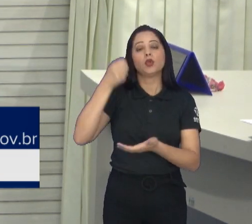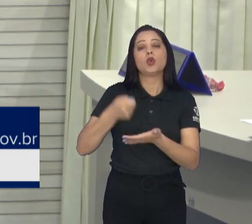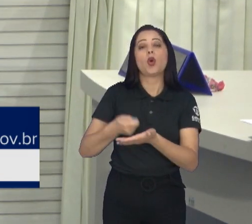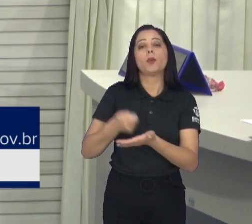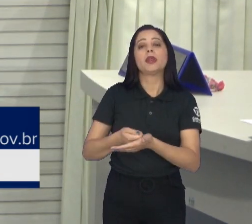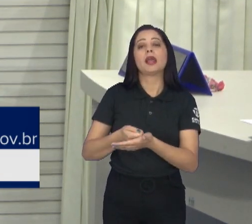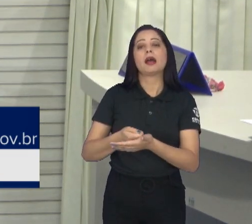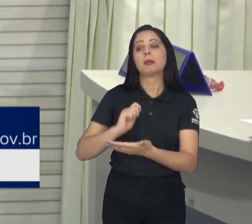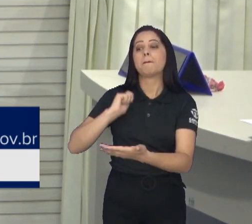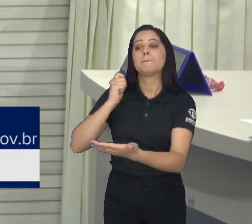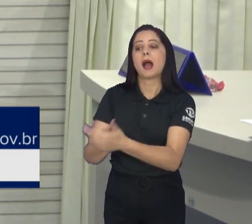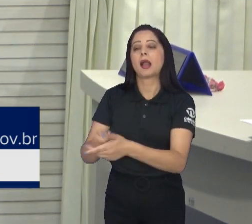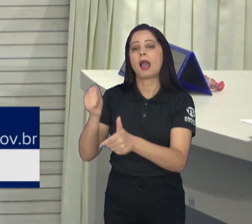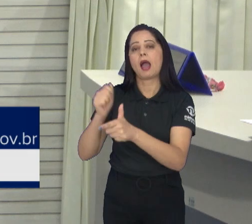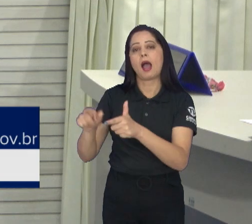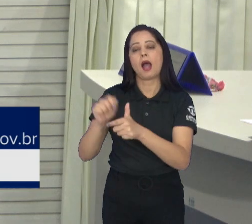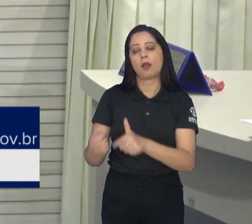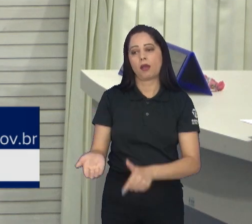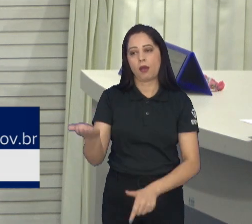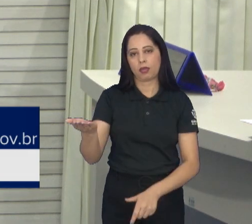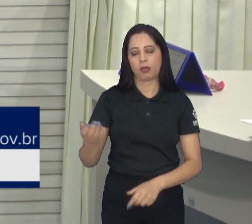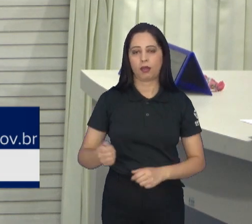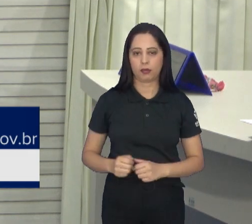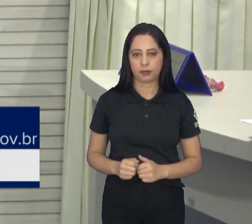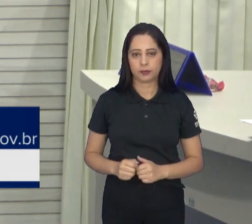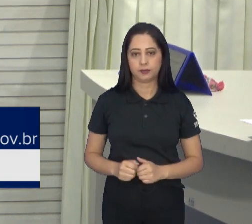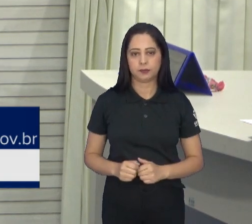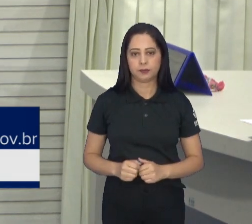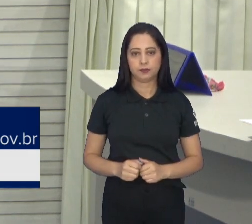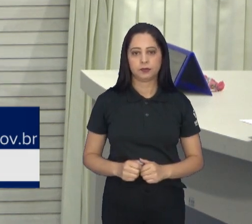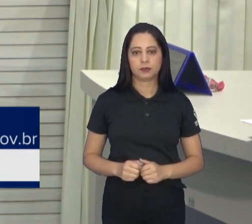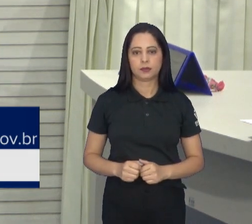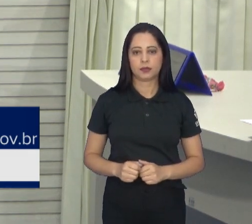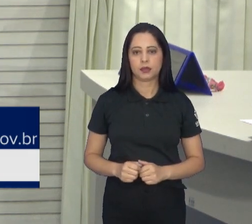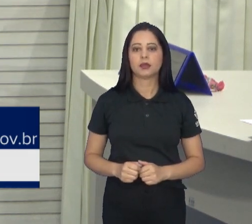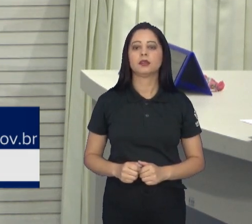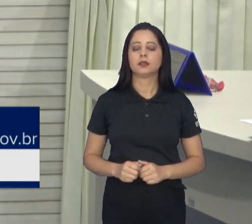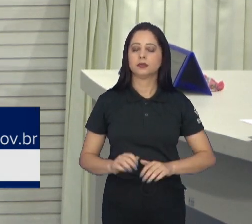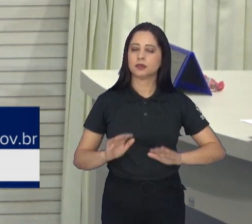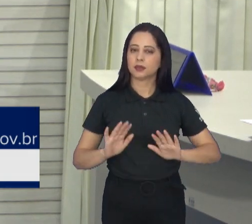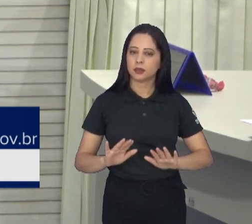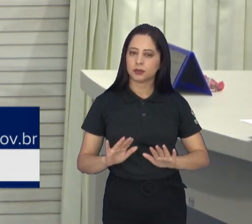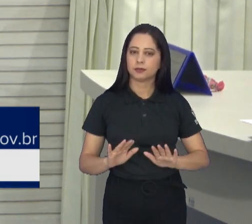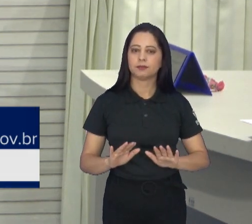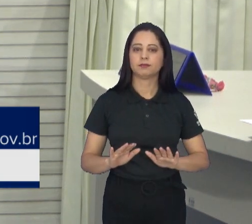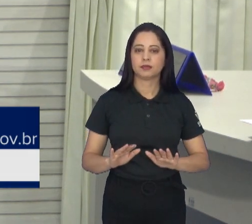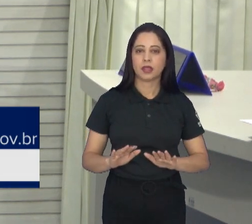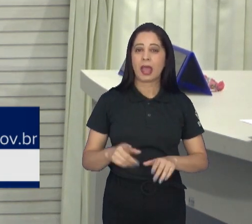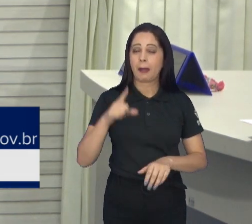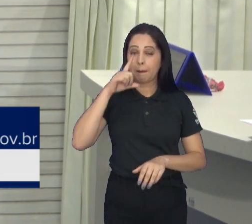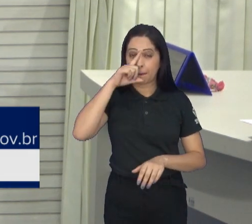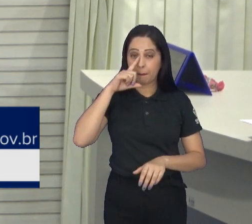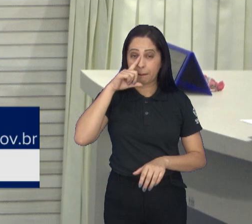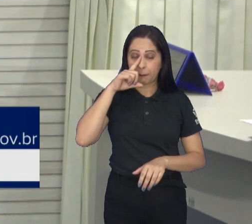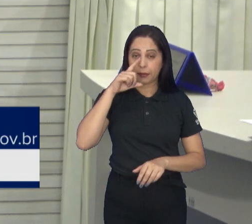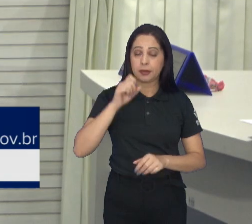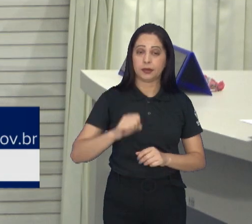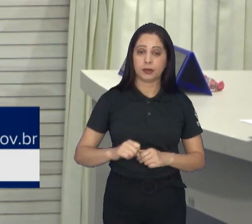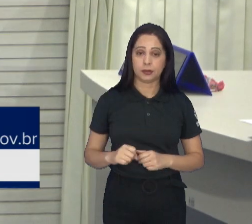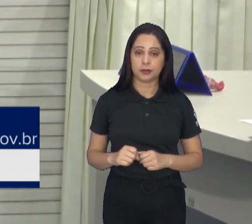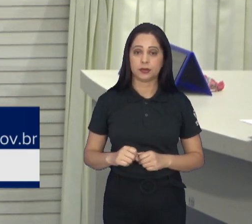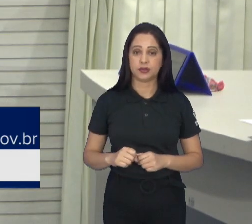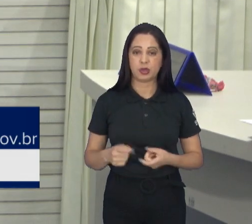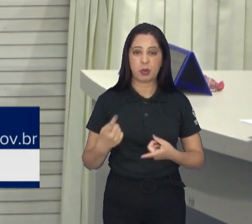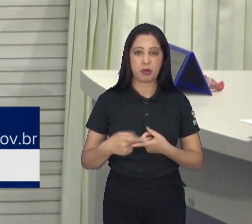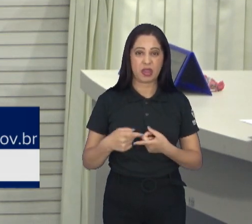a inclusão dela no programa habitacional. Eu acho que está se abrindo aqui um precedente perigoso, porque...